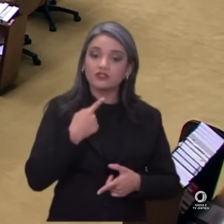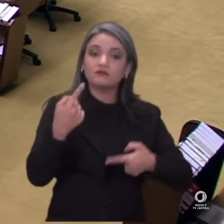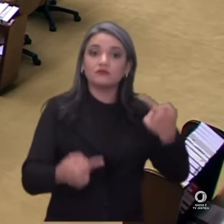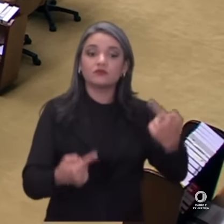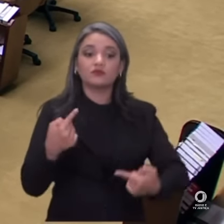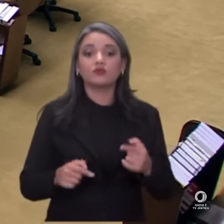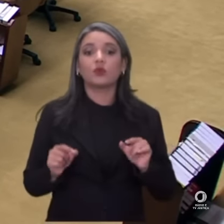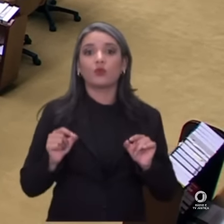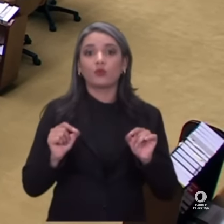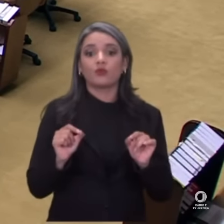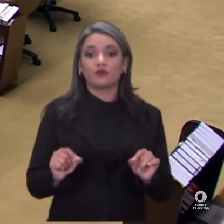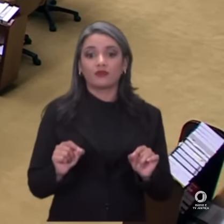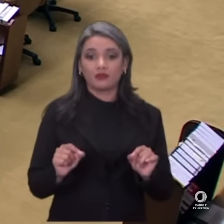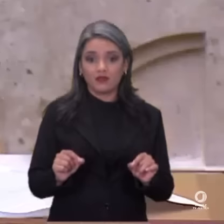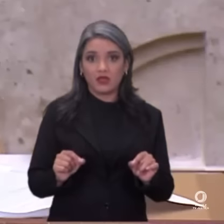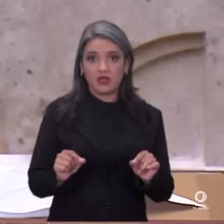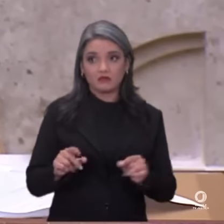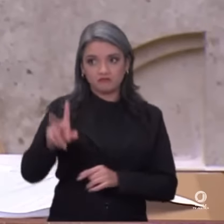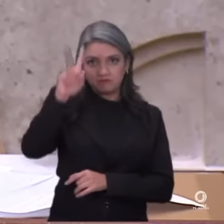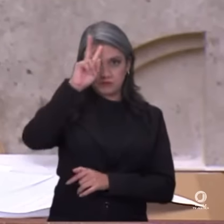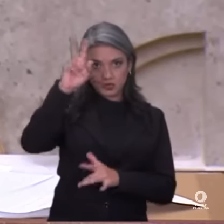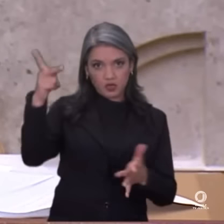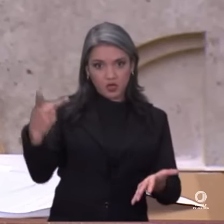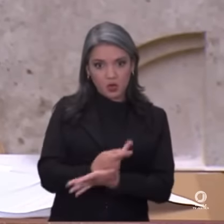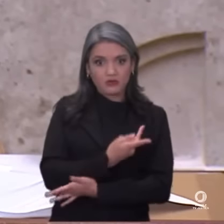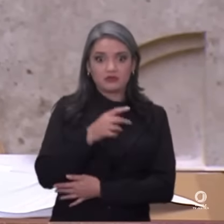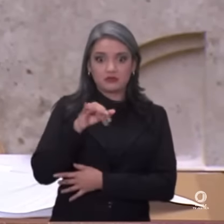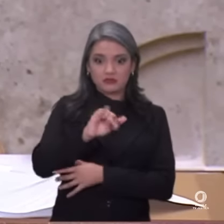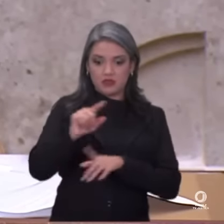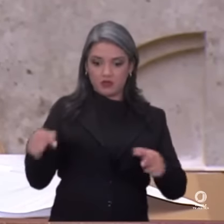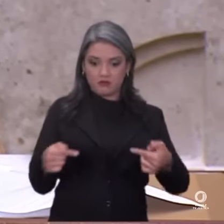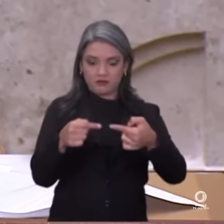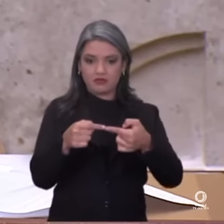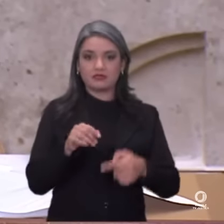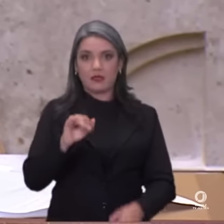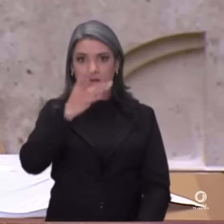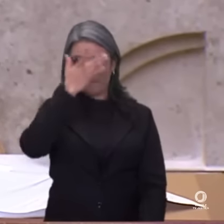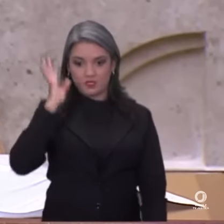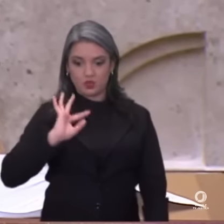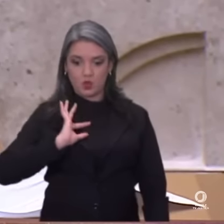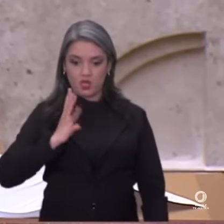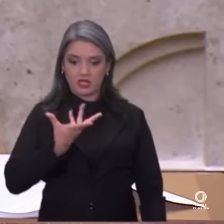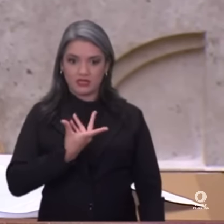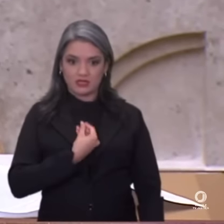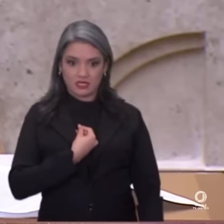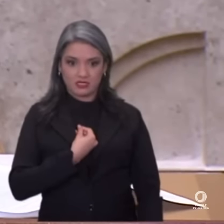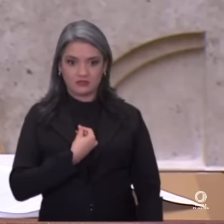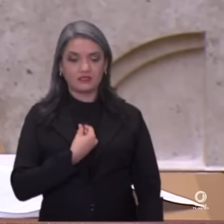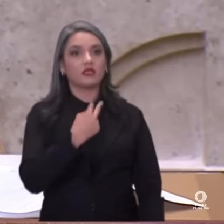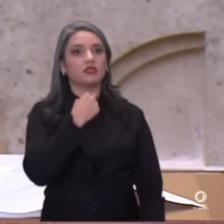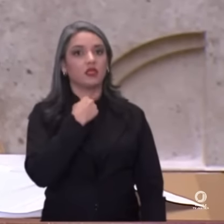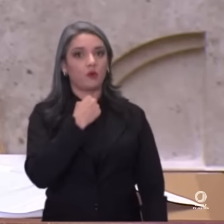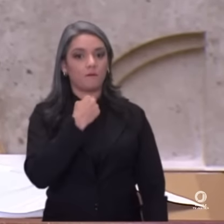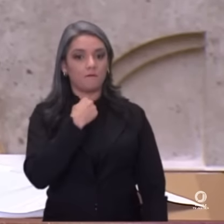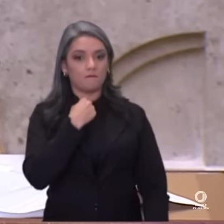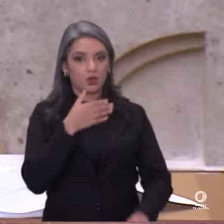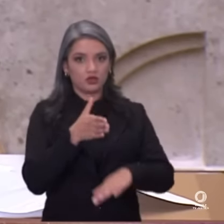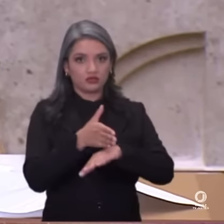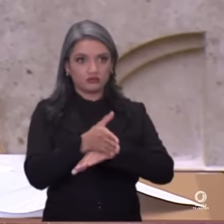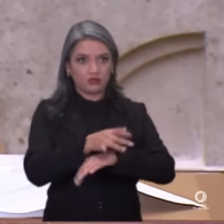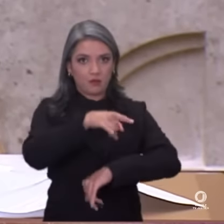enquadramento jurídico de um fato. Se uma pessoa transgênero ser impedida de utilizar o banheiro que corresponde à